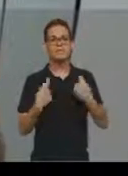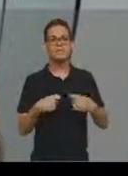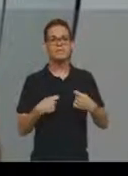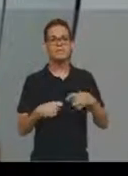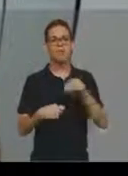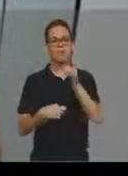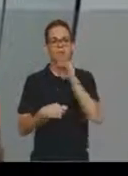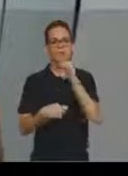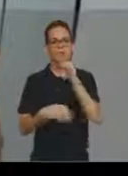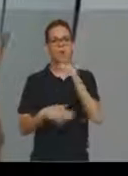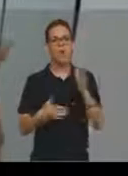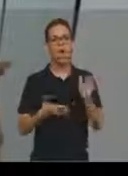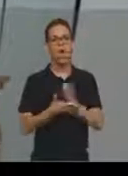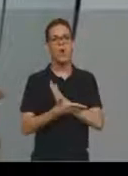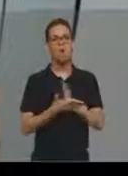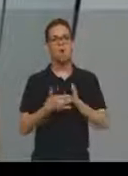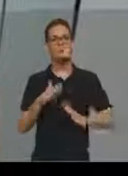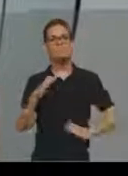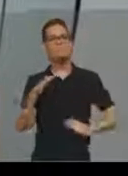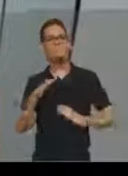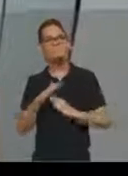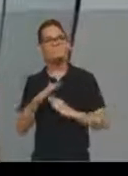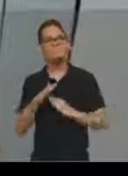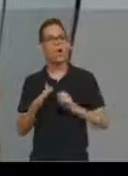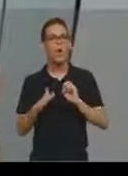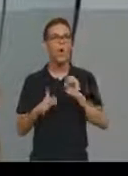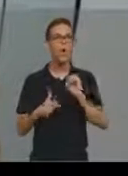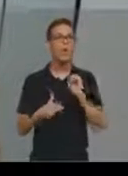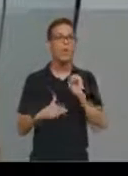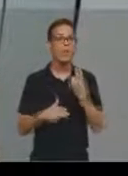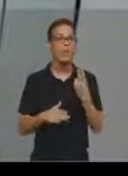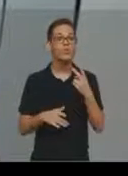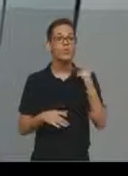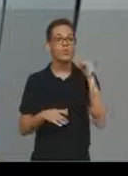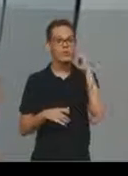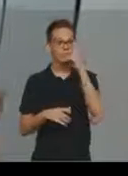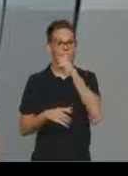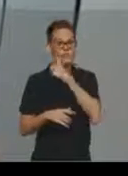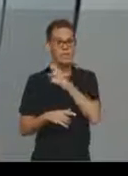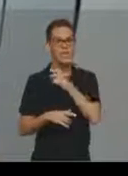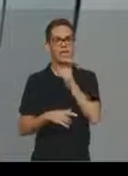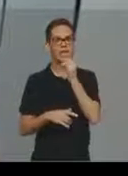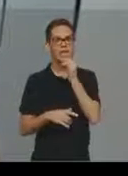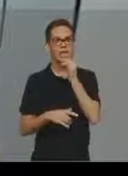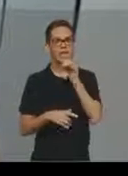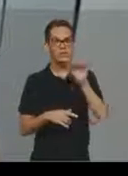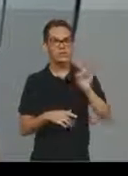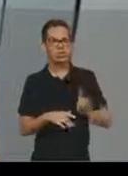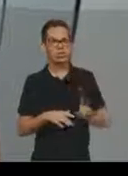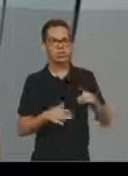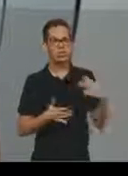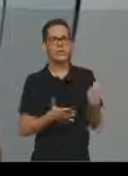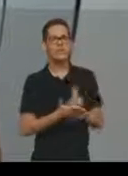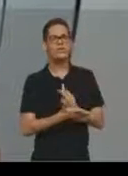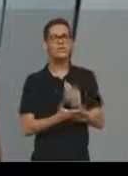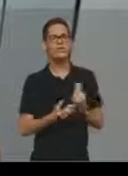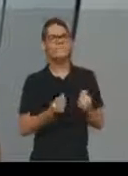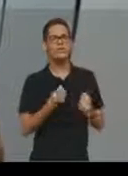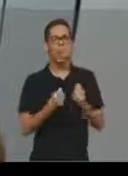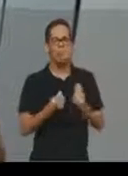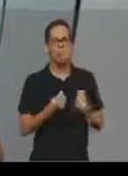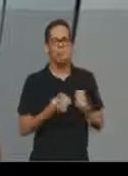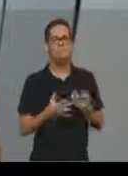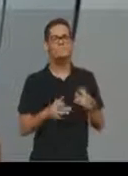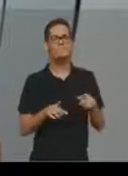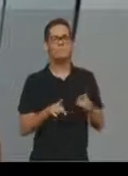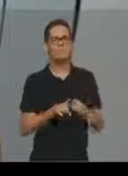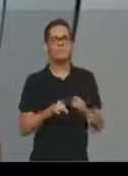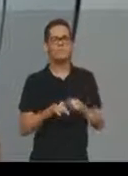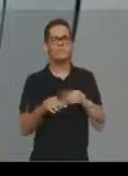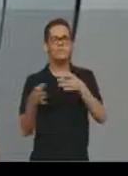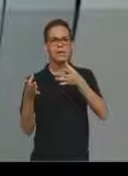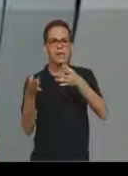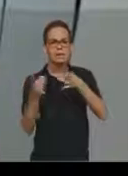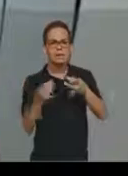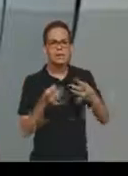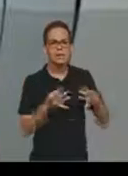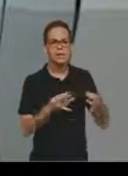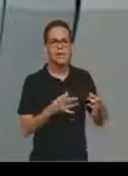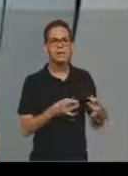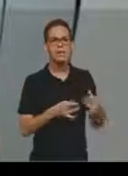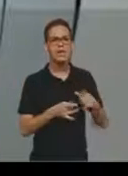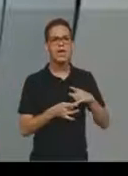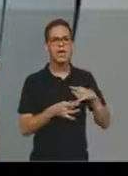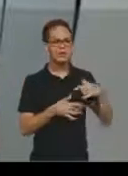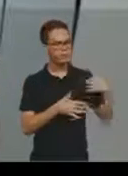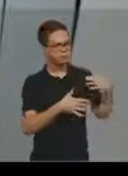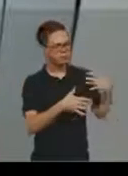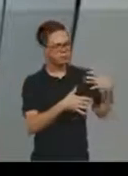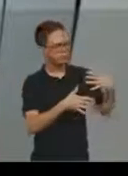nos impede ou que dificulta que a gente tenha, né, esses direitos garantidos. E falamos um pouquinho também sobre o nosso histórico, né,